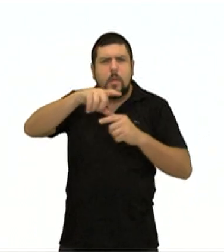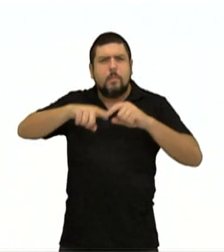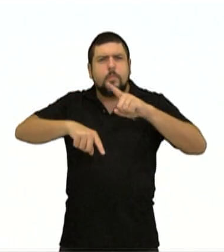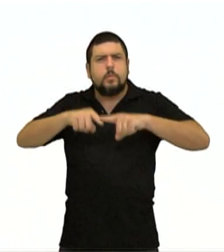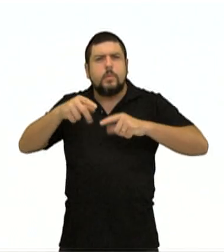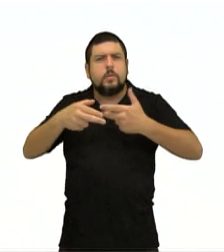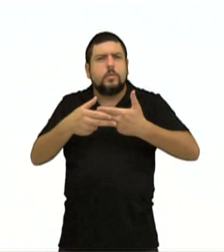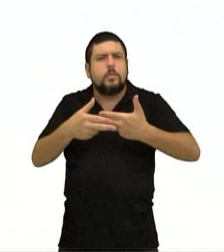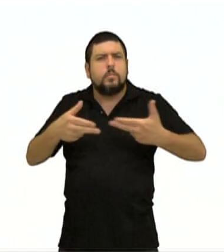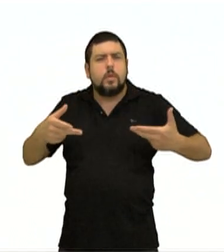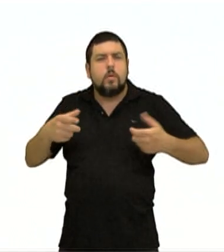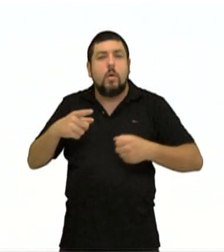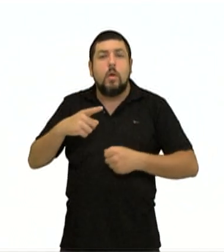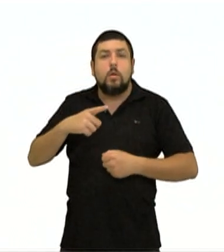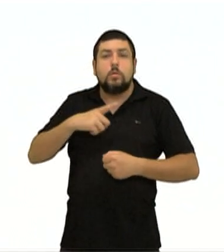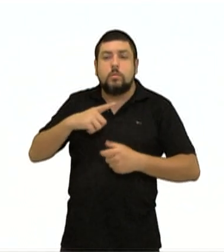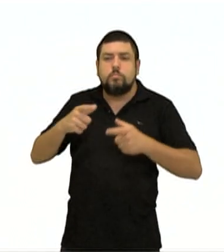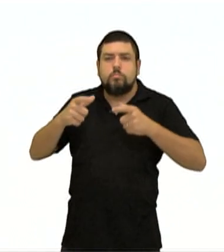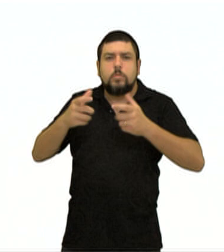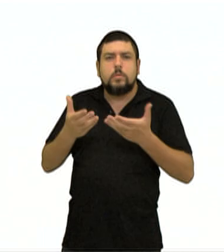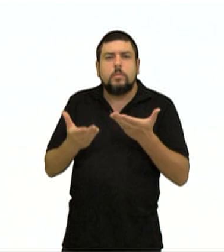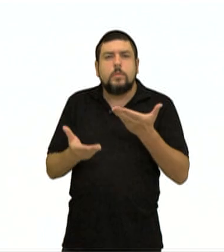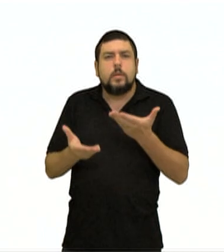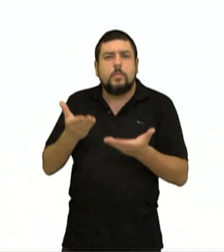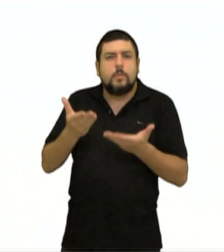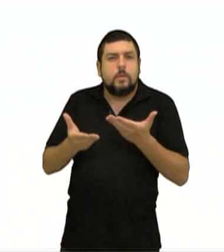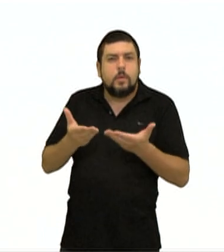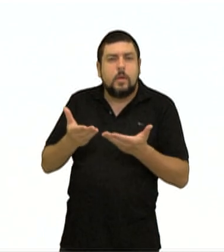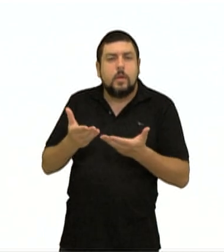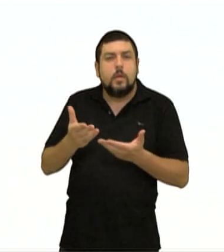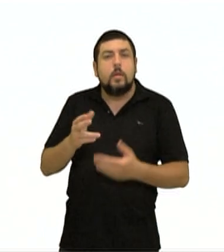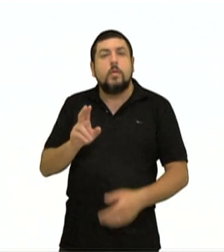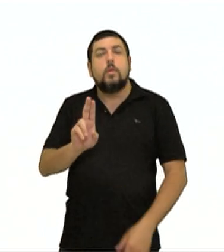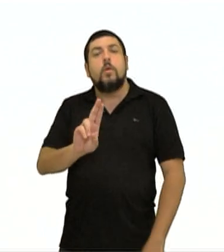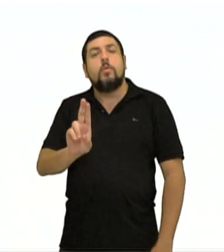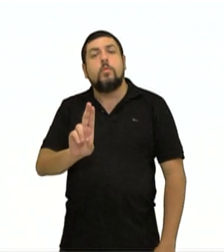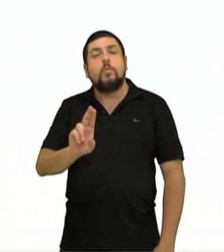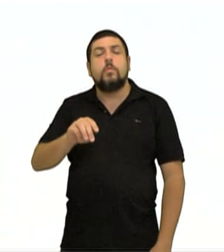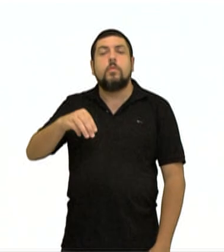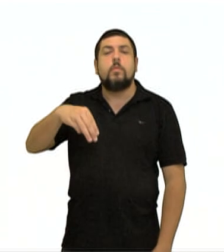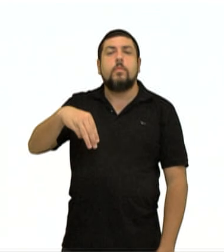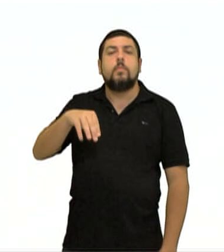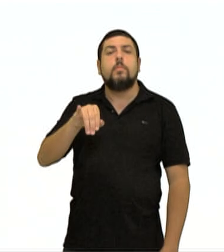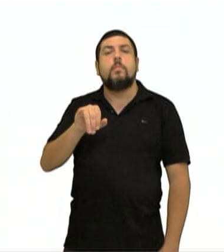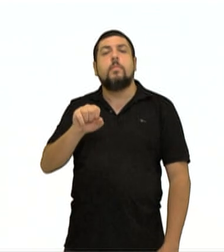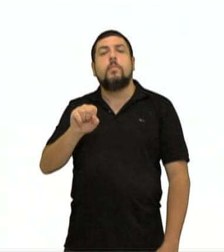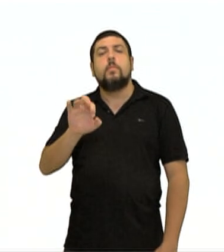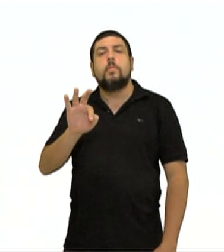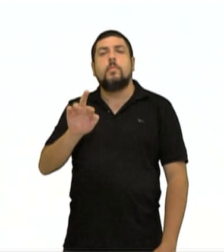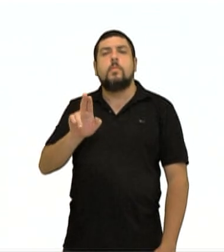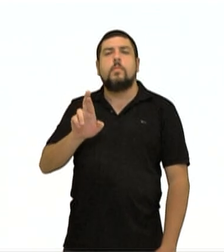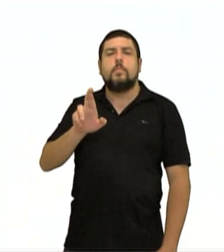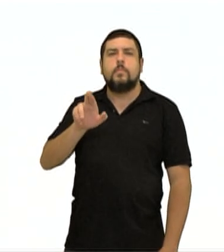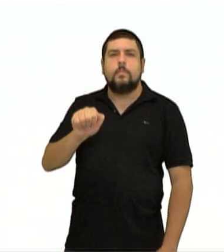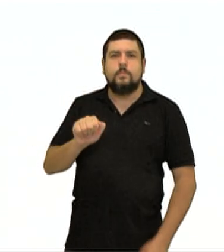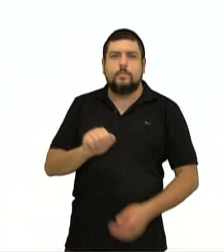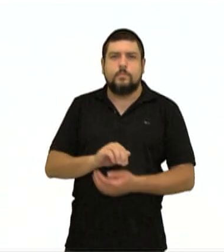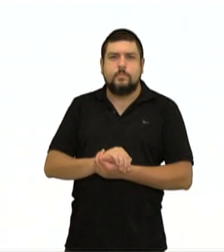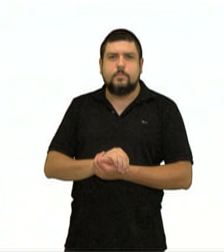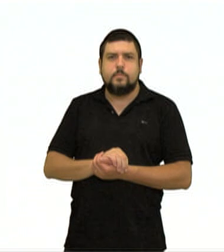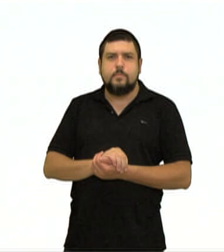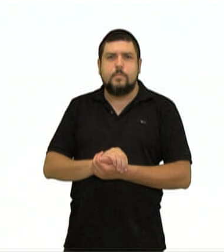ocupa o lugar no espaço e tem massa, é classificada como mistura. As misturas podem